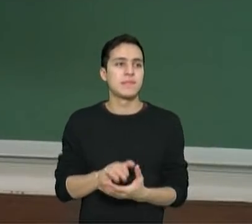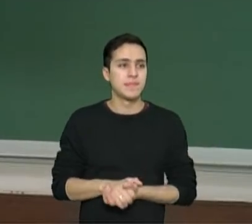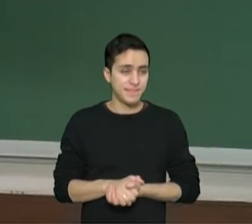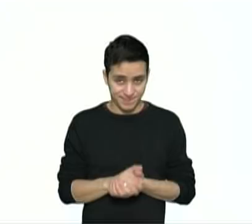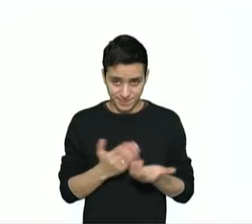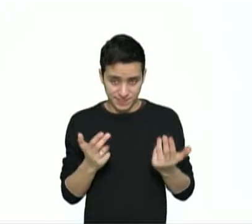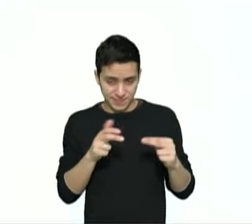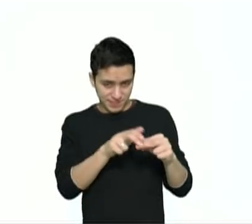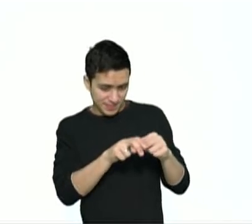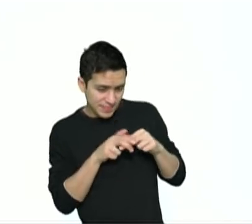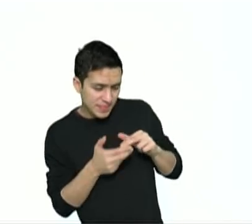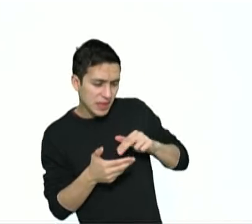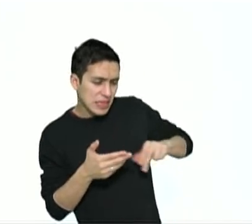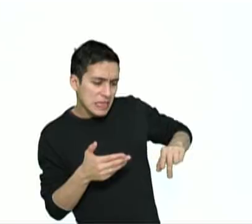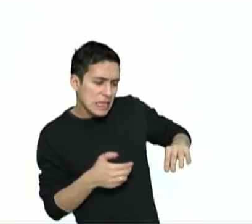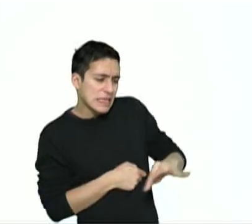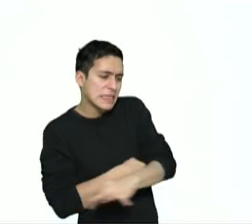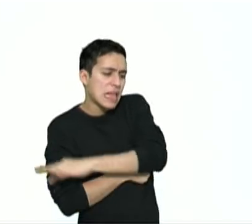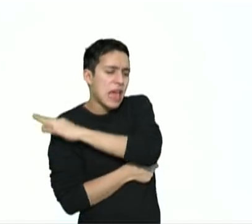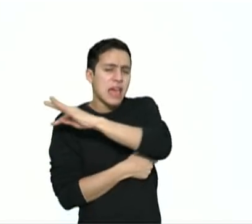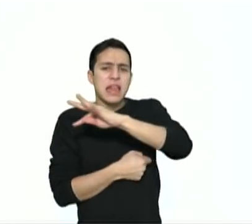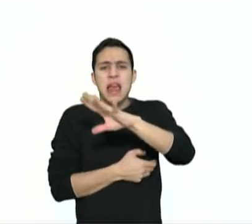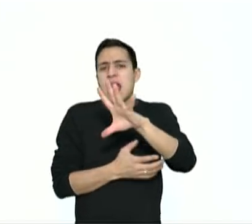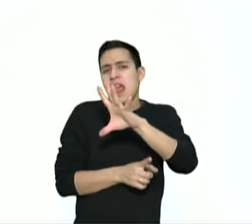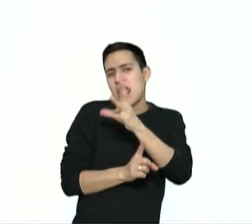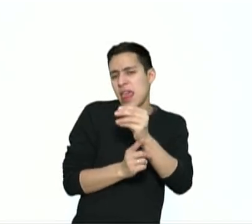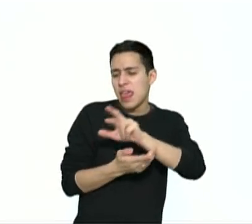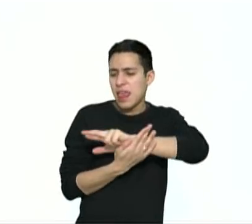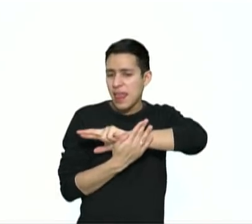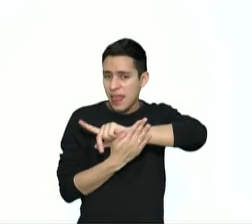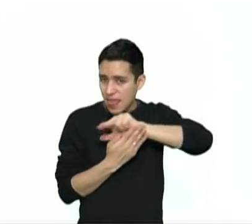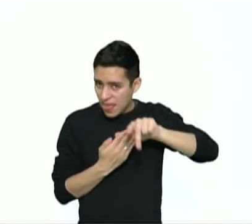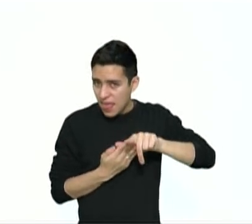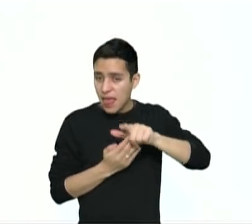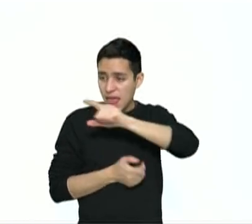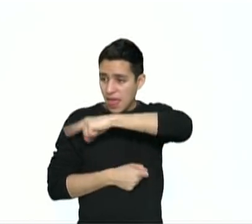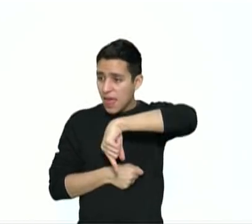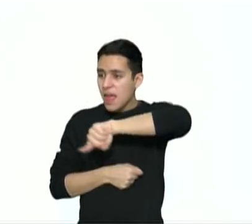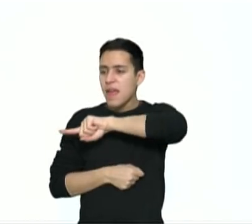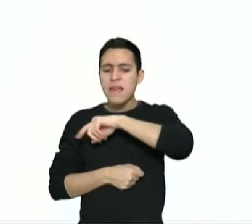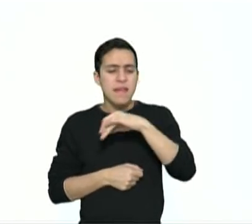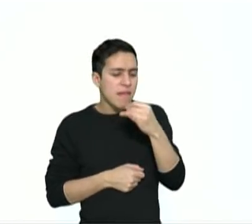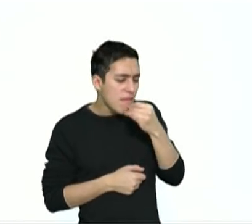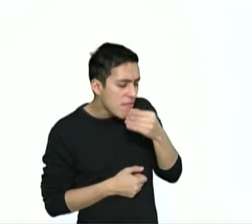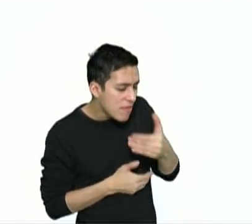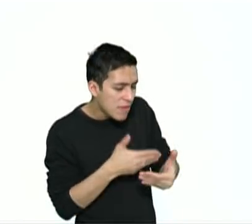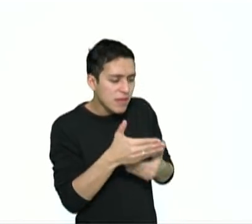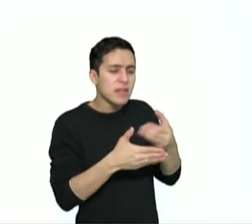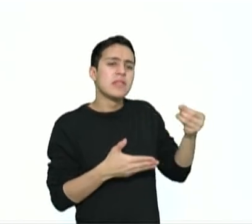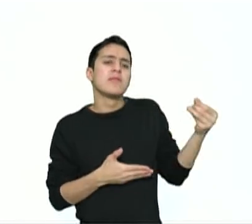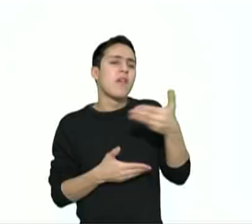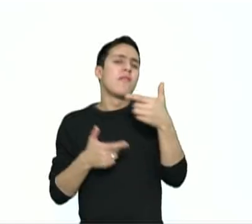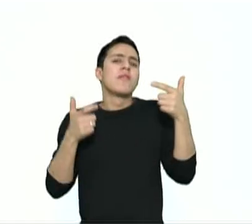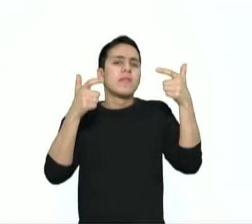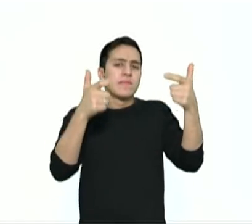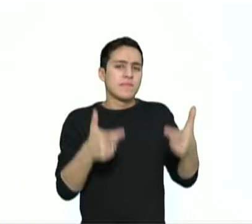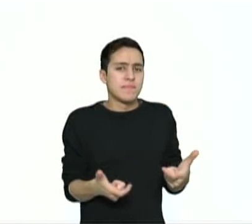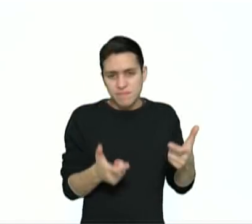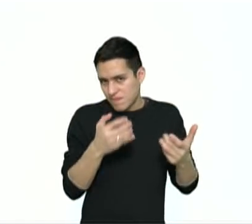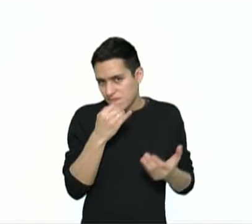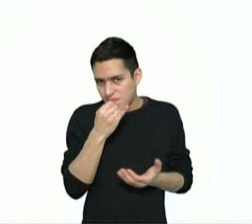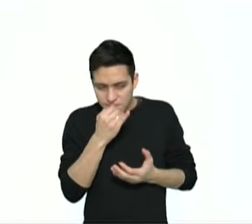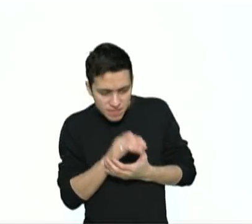Por meio de diferentes técnicas artistas, né, os artistas viajantes desenvolveram novos lugares, né? Então,